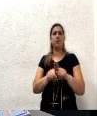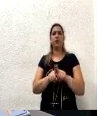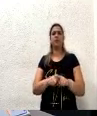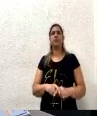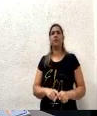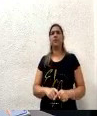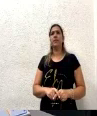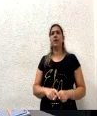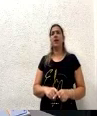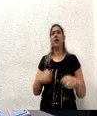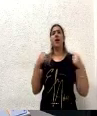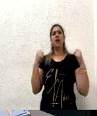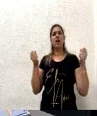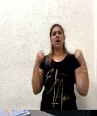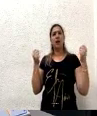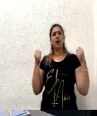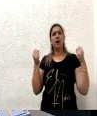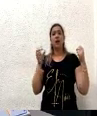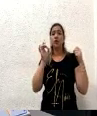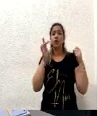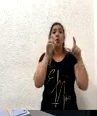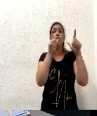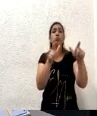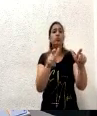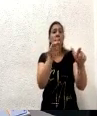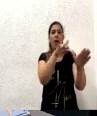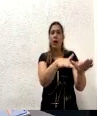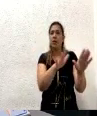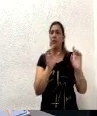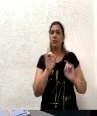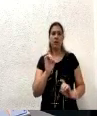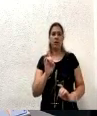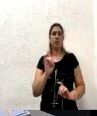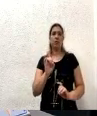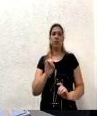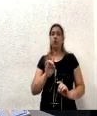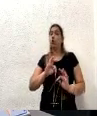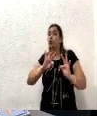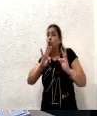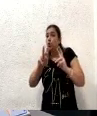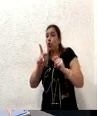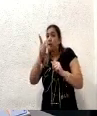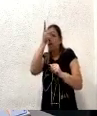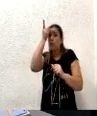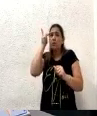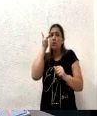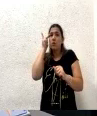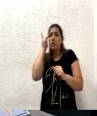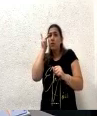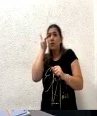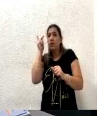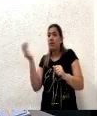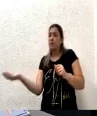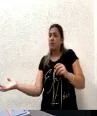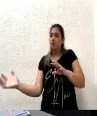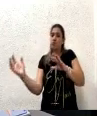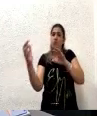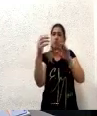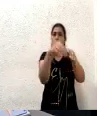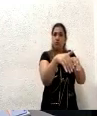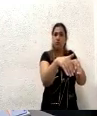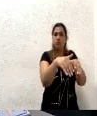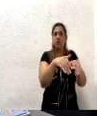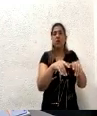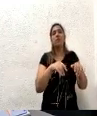A academia ao ar livre é só do bairro? Não. É do município. Tem pessoas de outros bairros que vão ali brincar